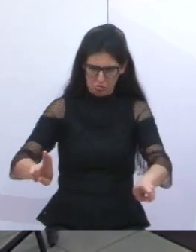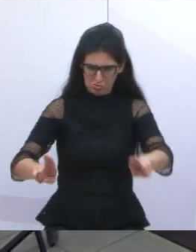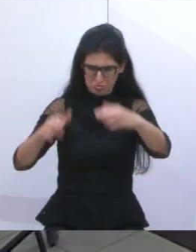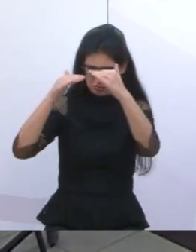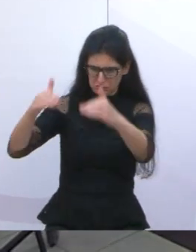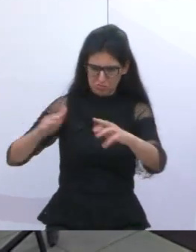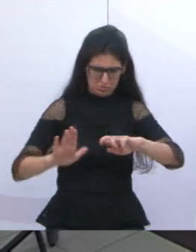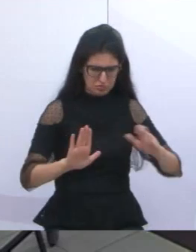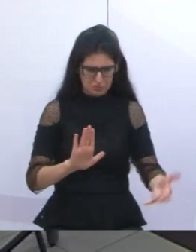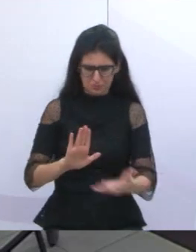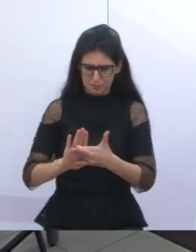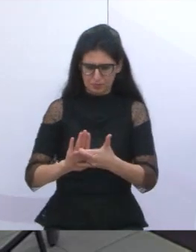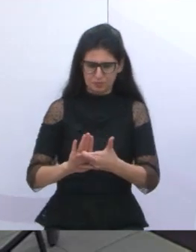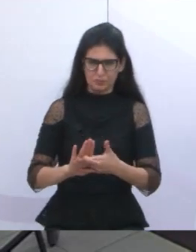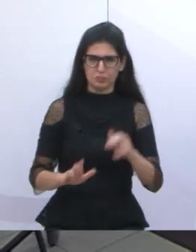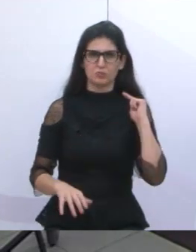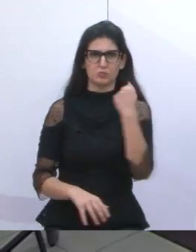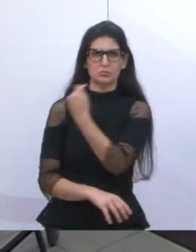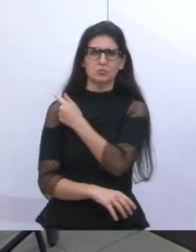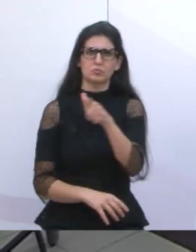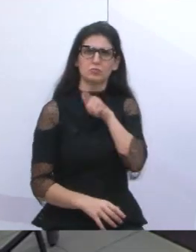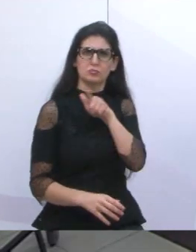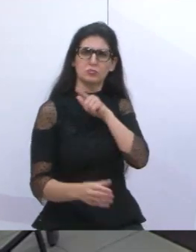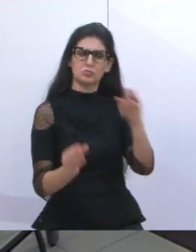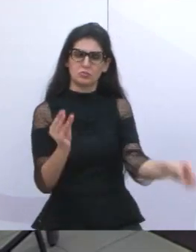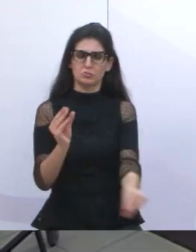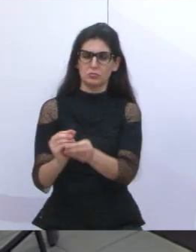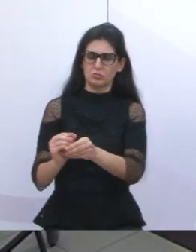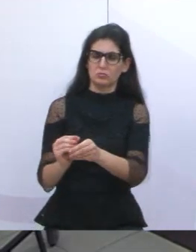regimental. Nós temos 2 emendas.